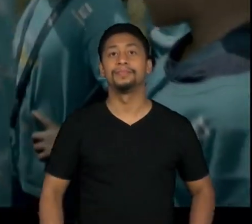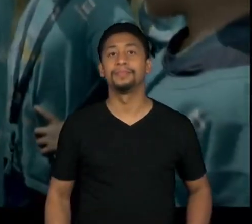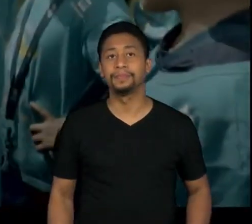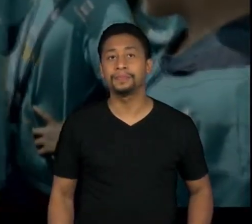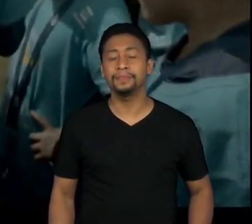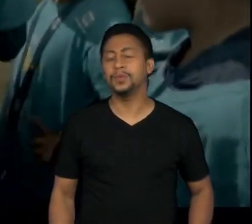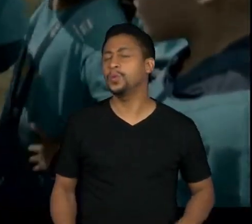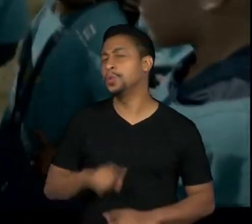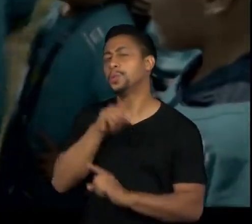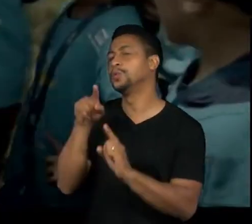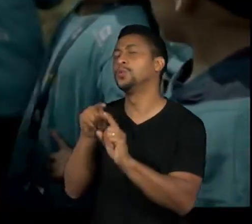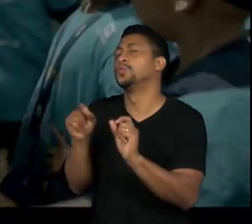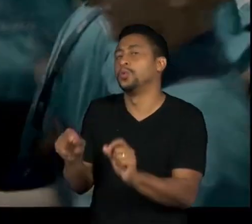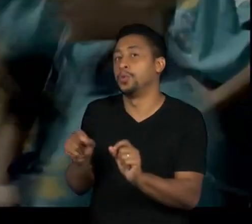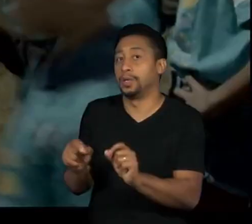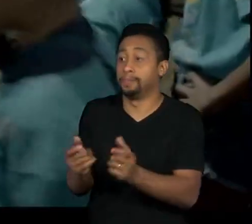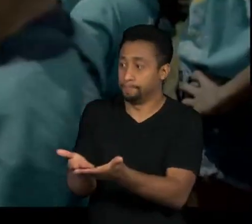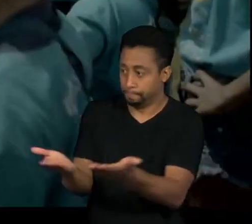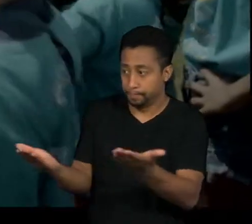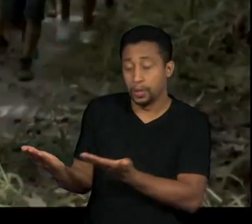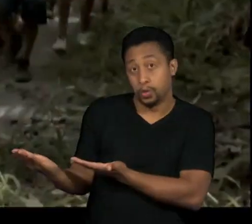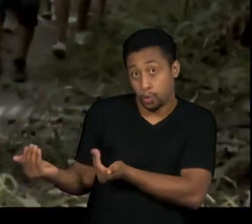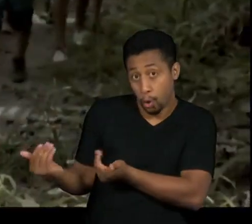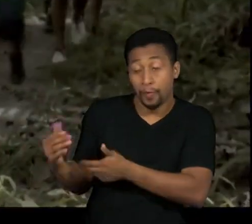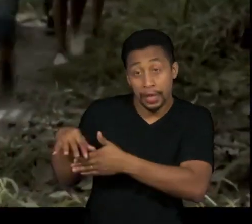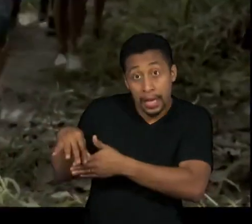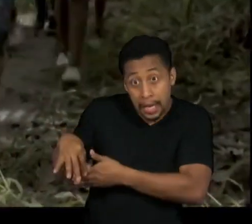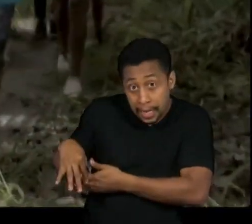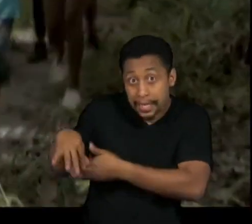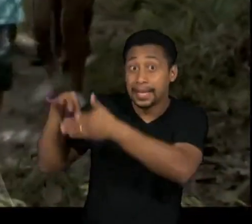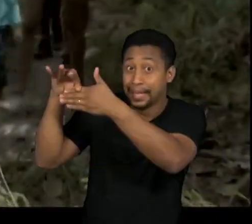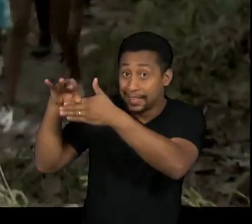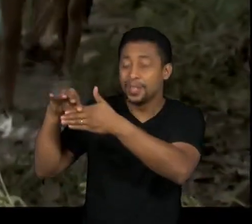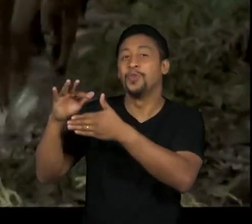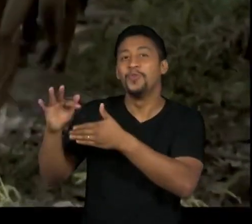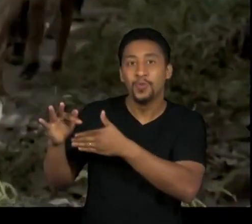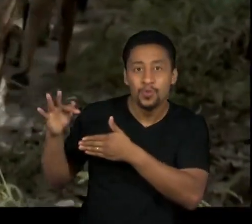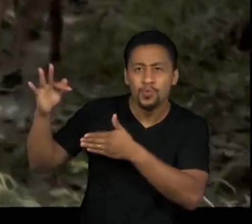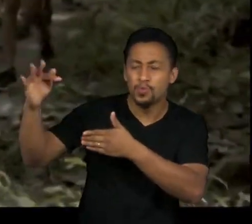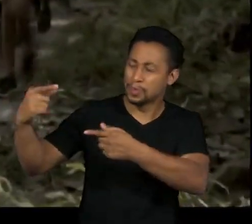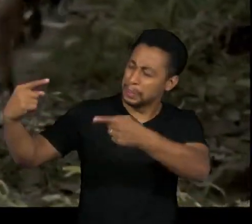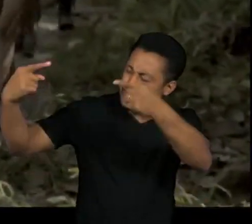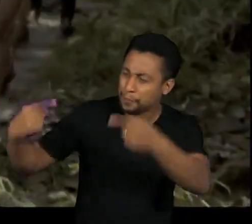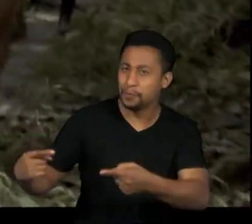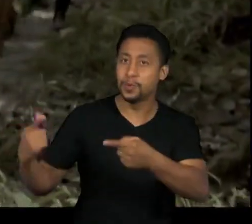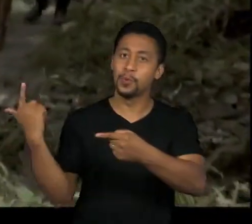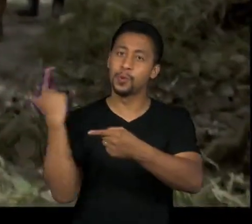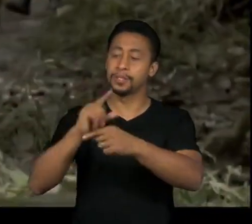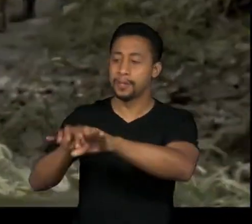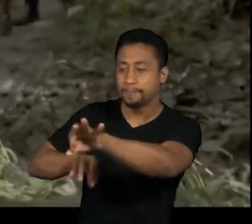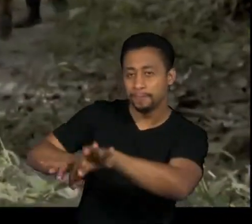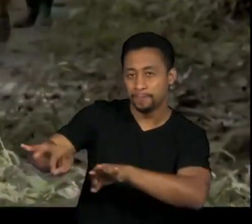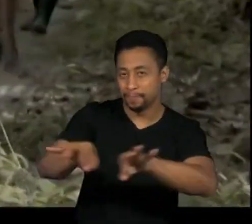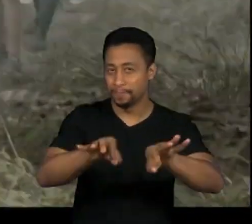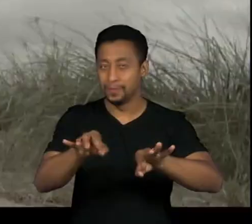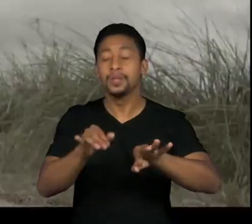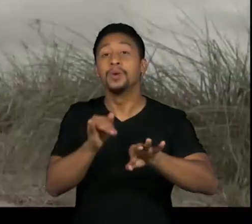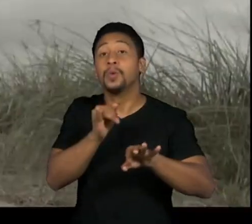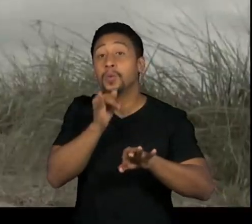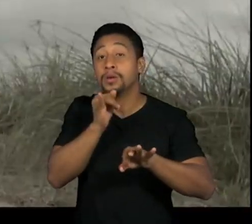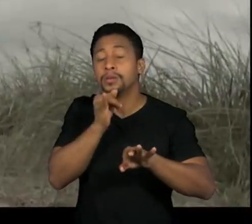na formação de jovens lideranças capazes de lidar com desafios futuros, como a construção de um novo